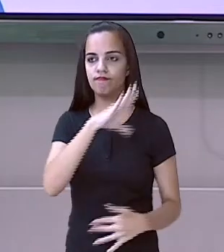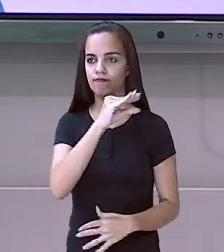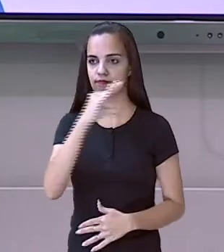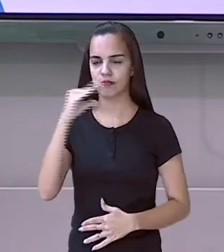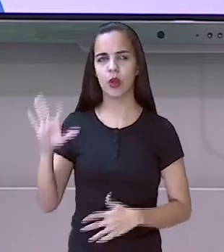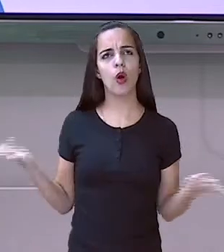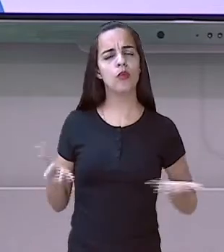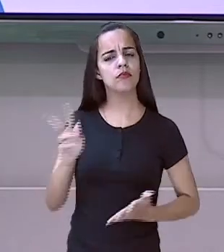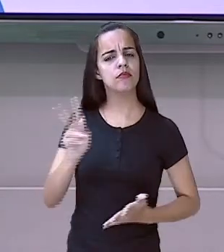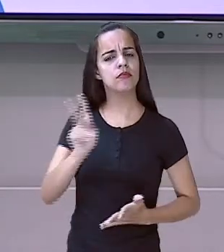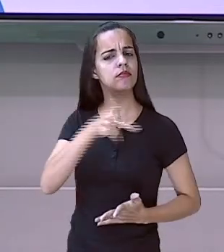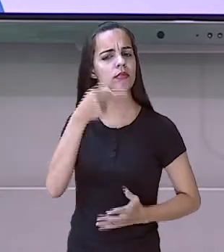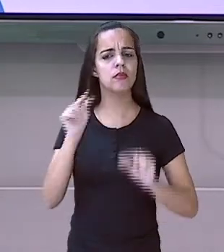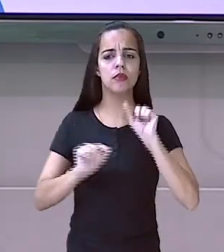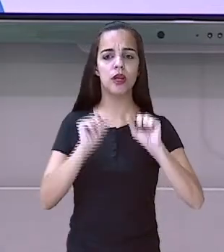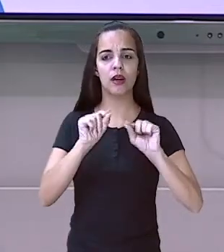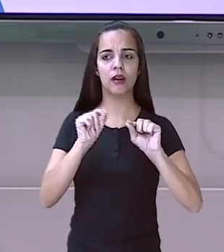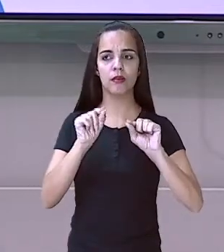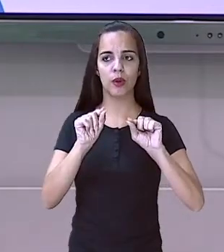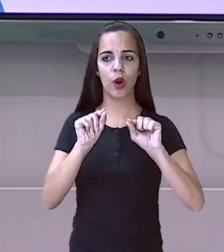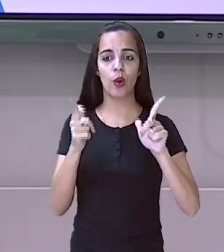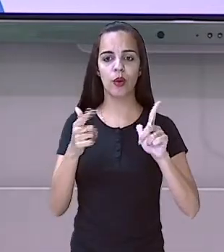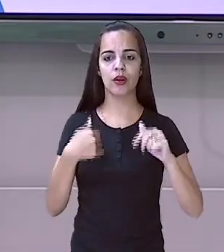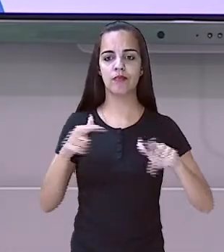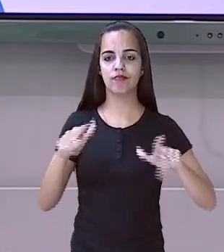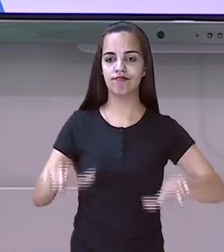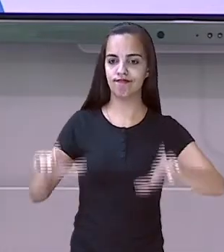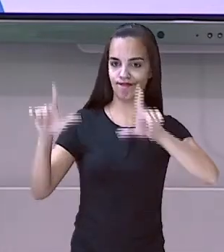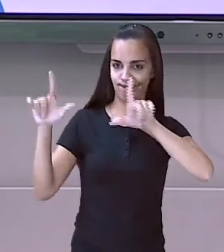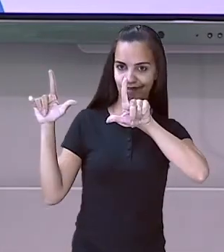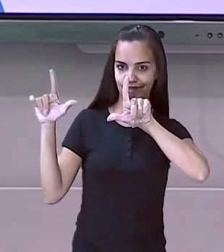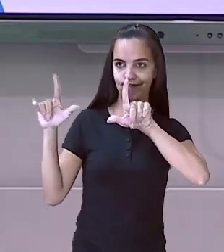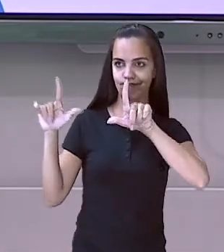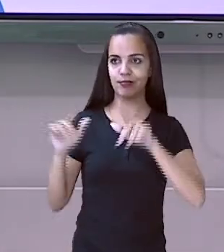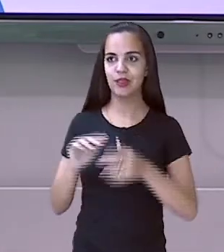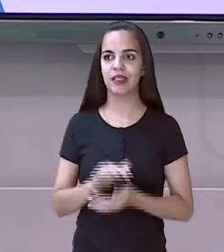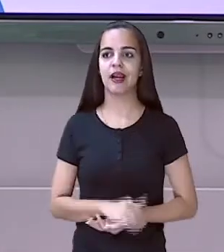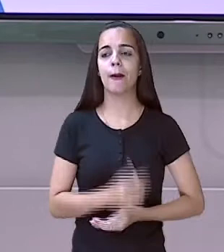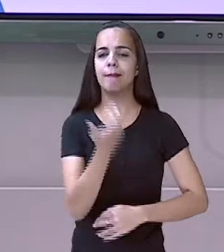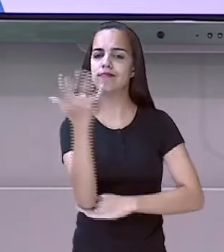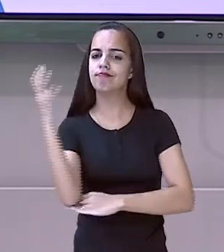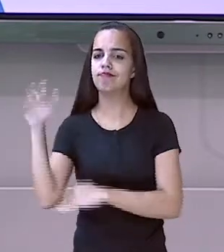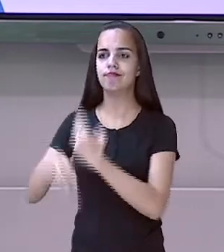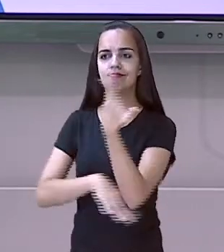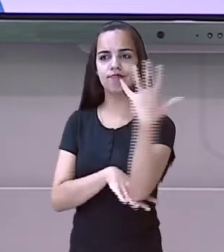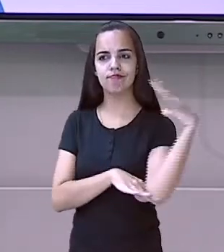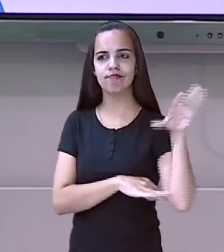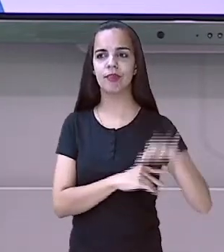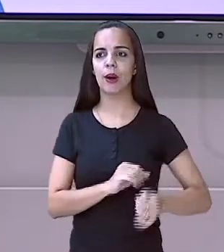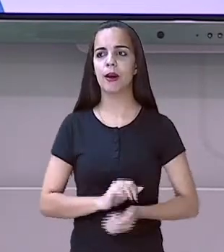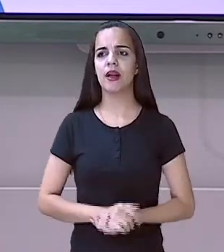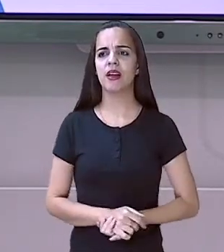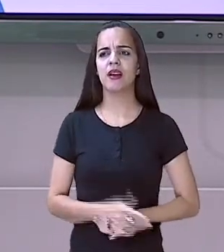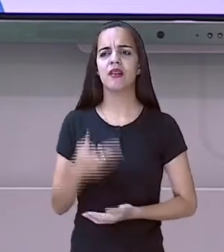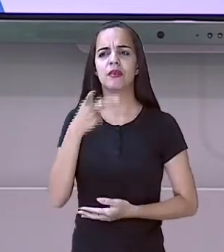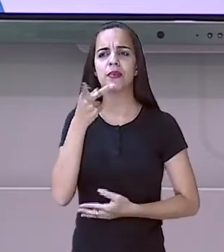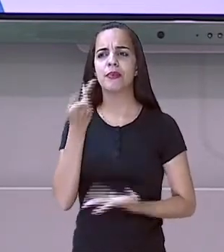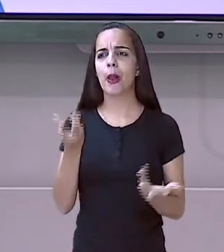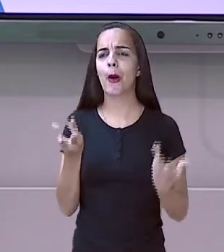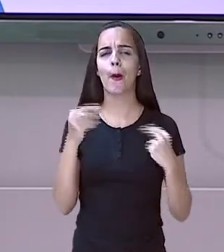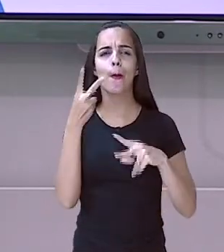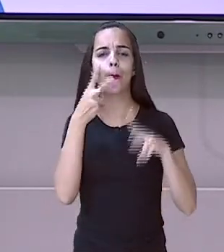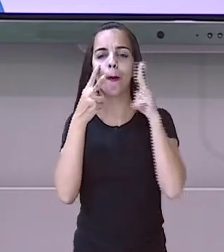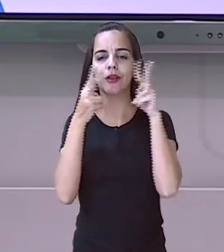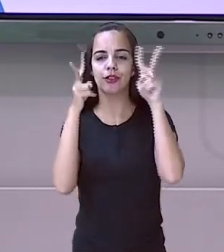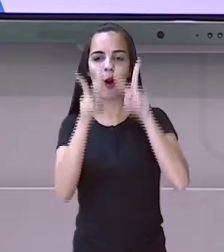vamos falar sobre paisagem. Já nas outras aulas estamos falando de vários temas relacionados à natureza, a formações